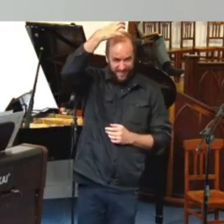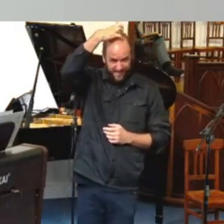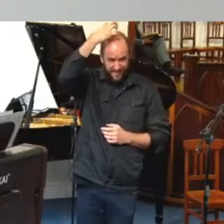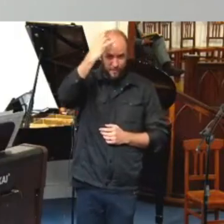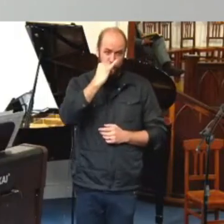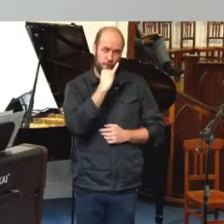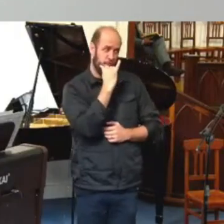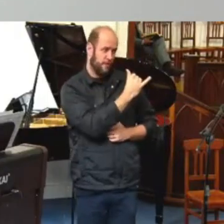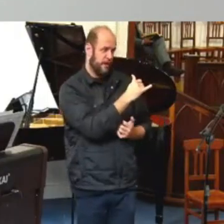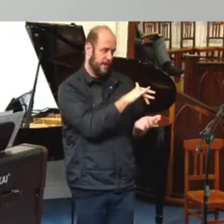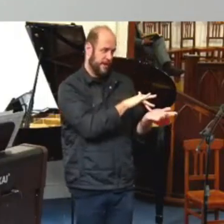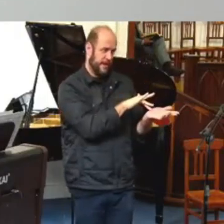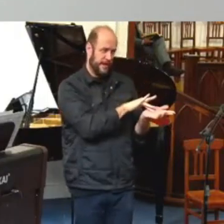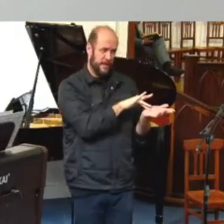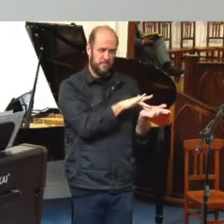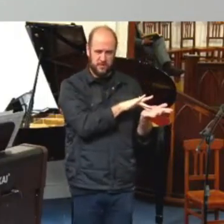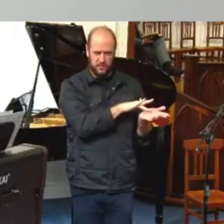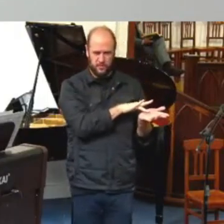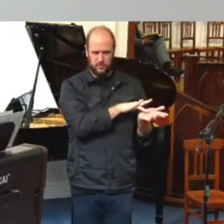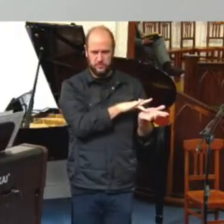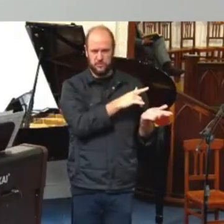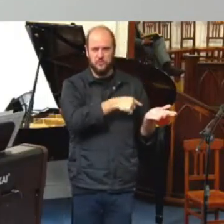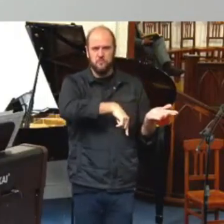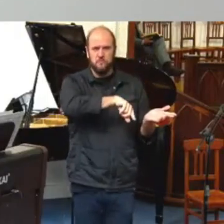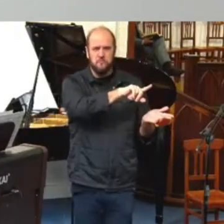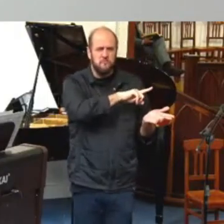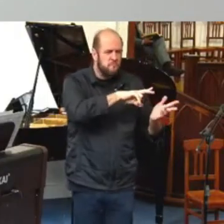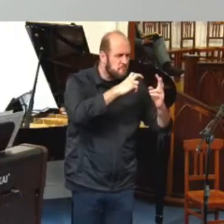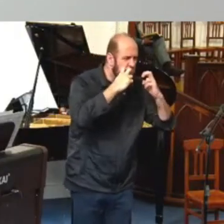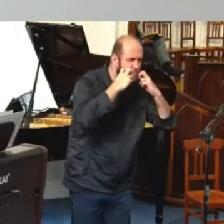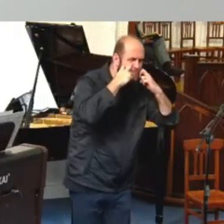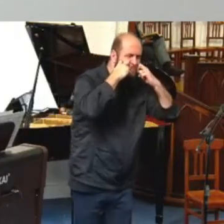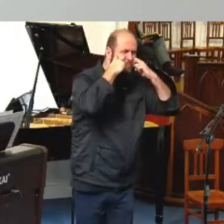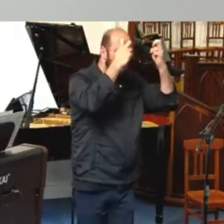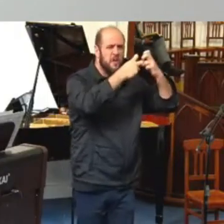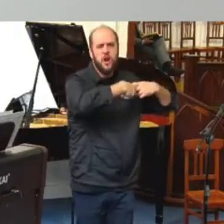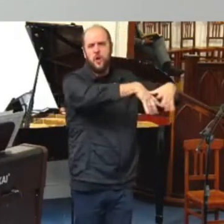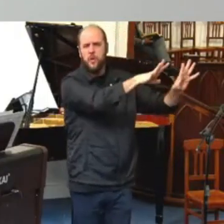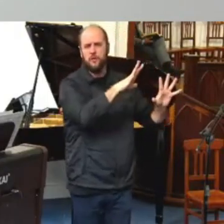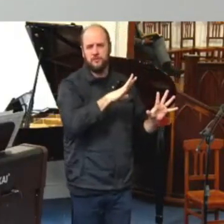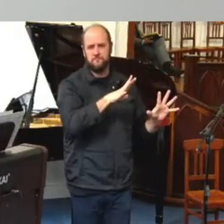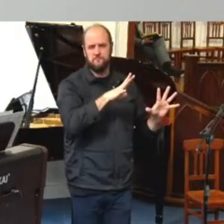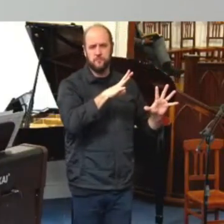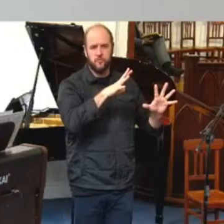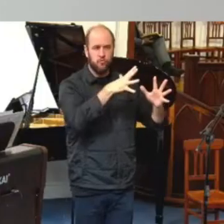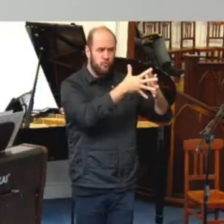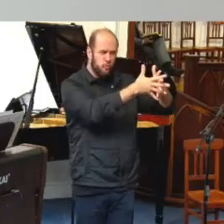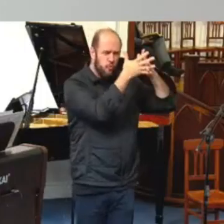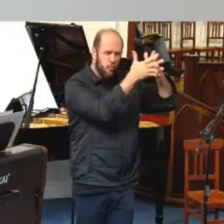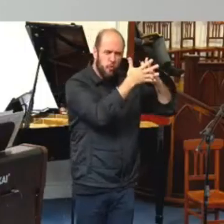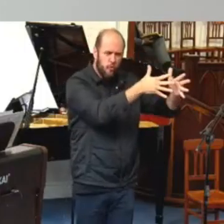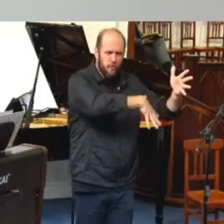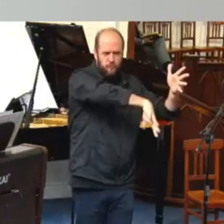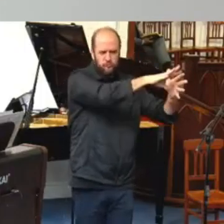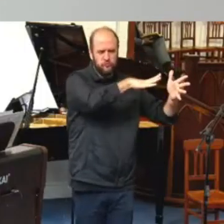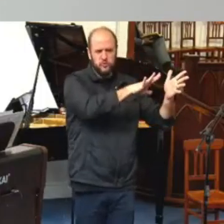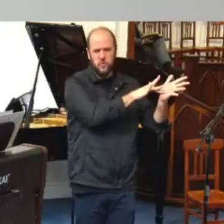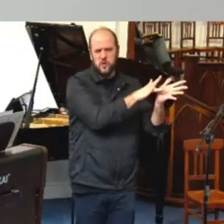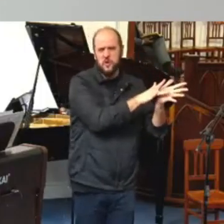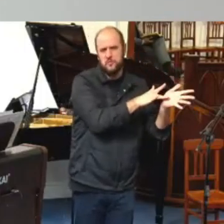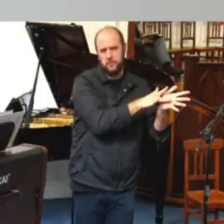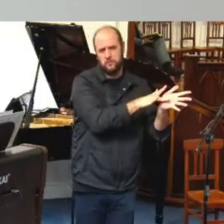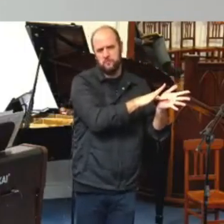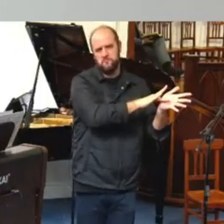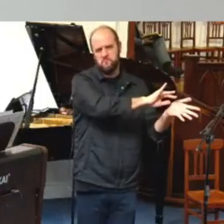seus inimigos: sejam envergonhados e fiquem extremamente perturbados todos os meus inimigos,